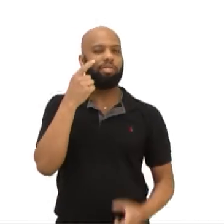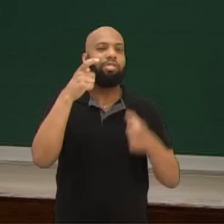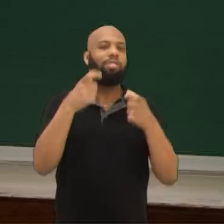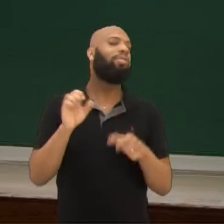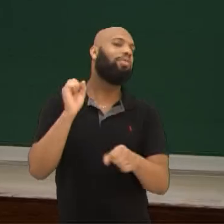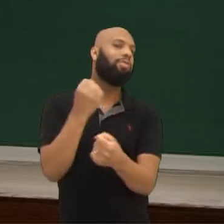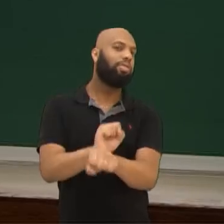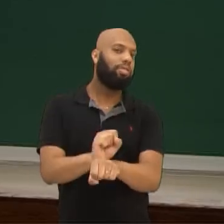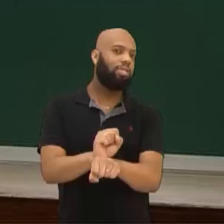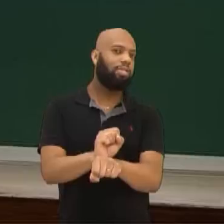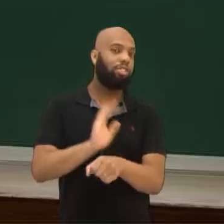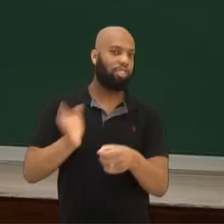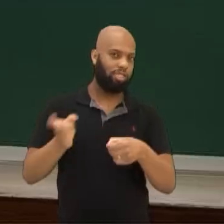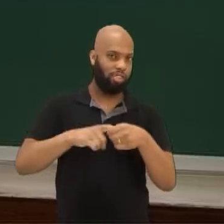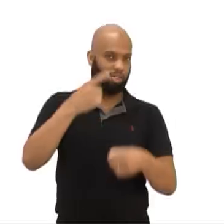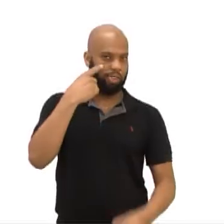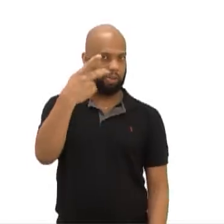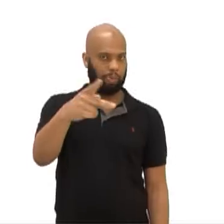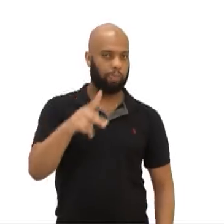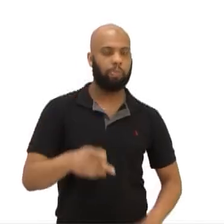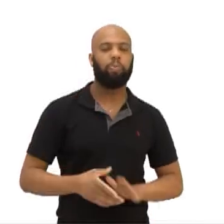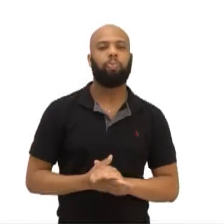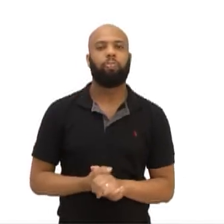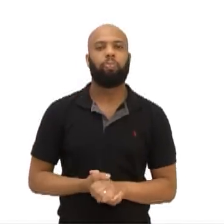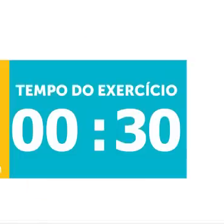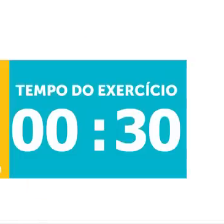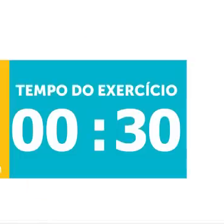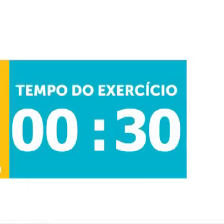posição você parou? Já volto para conferir.